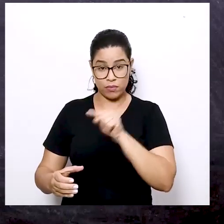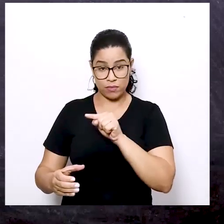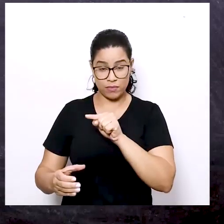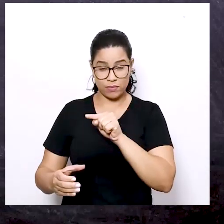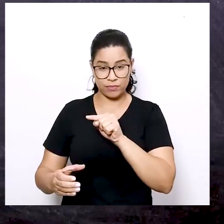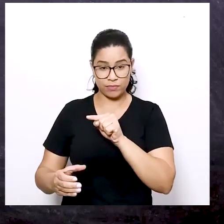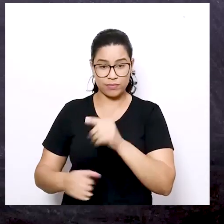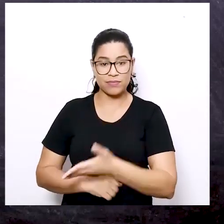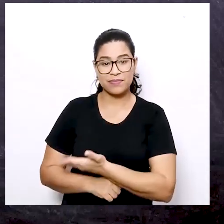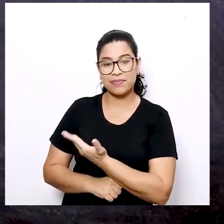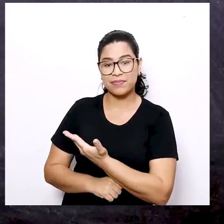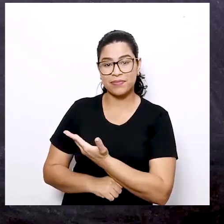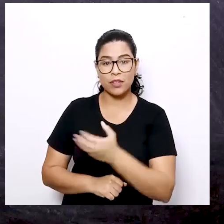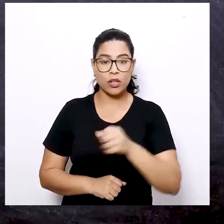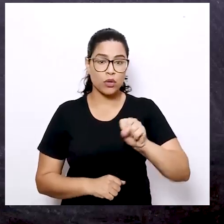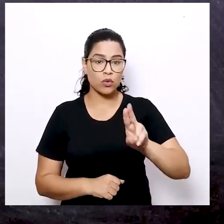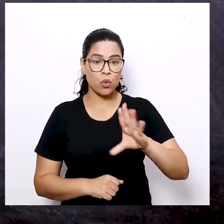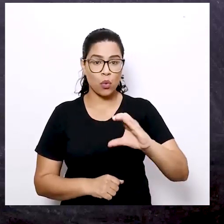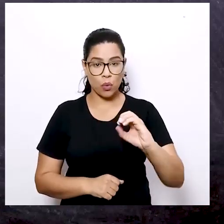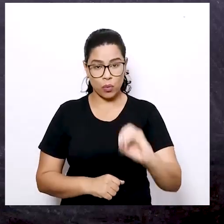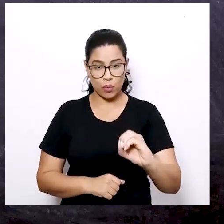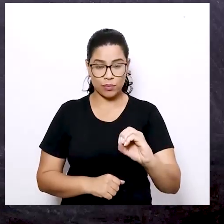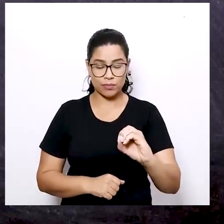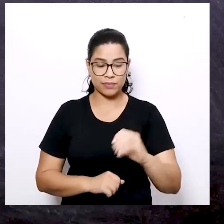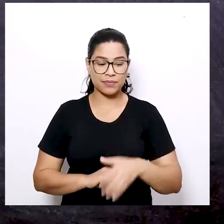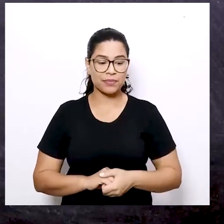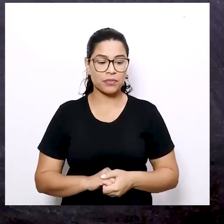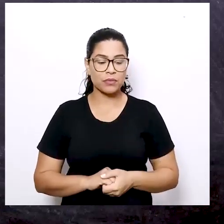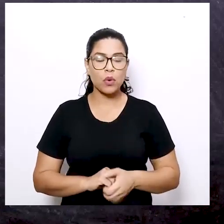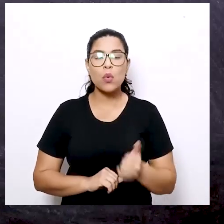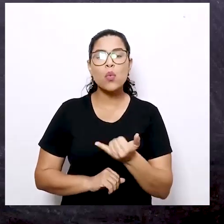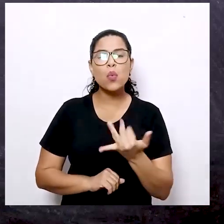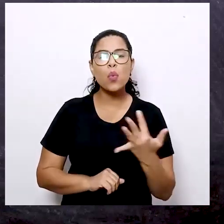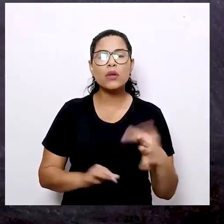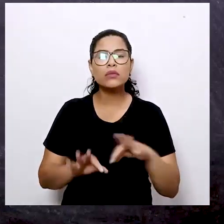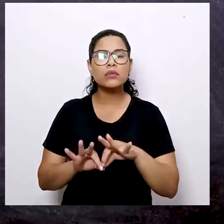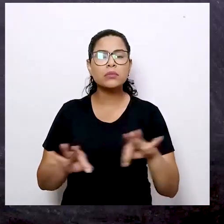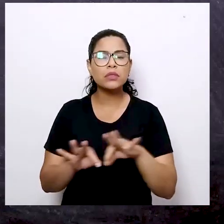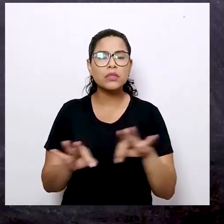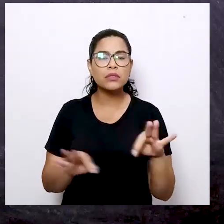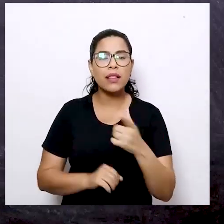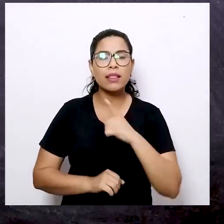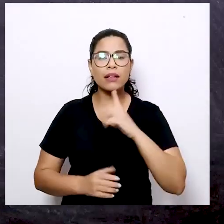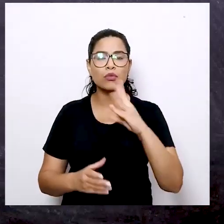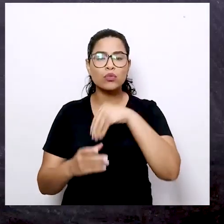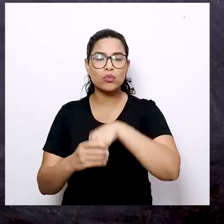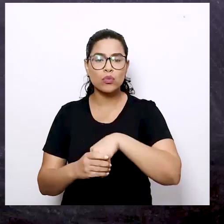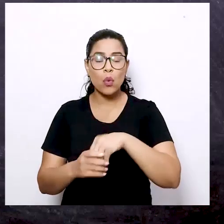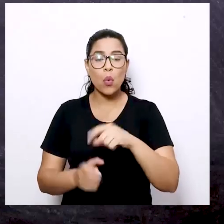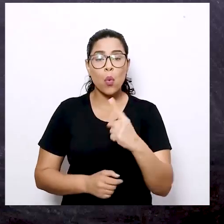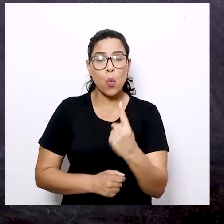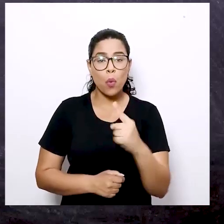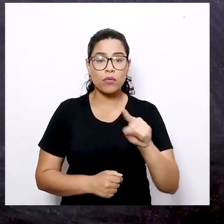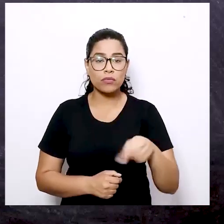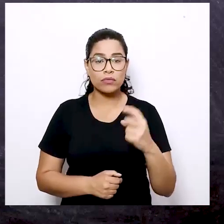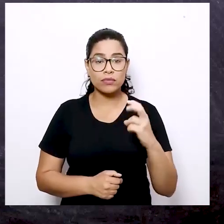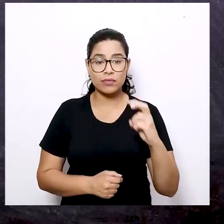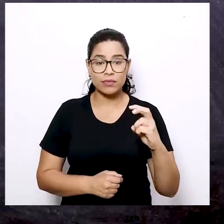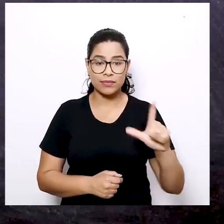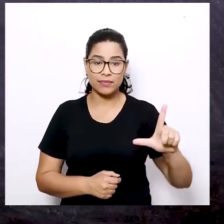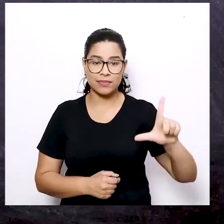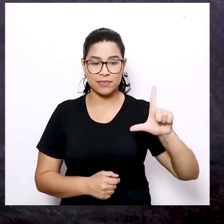suco mostrando a capacidade desta garrafa de 1,5